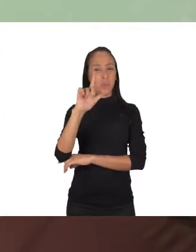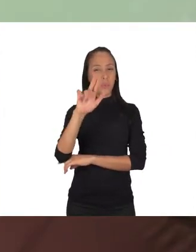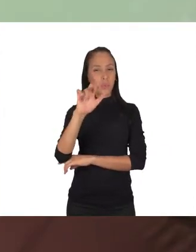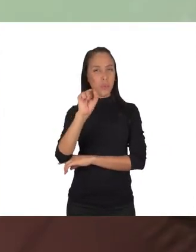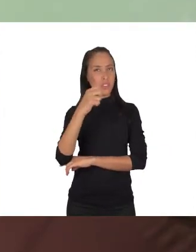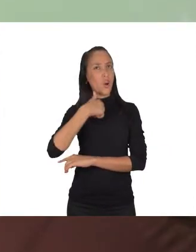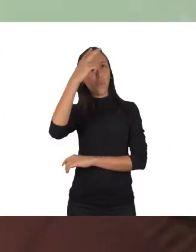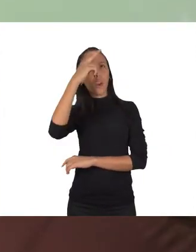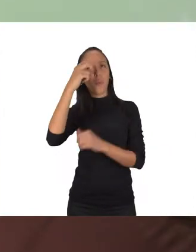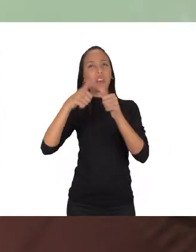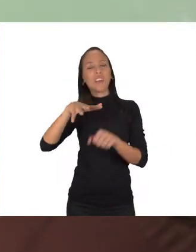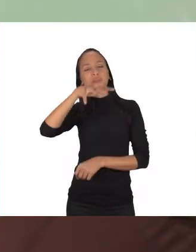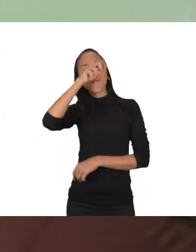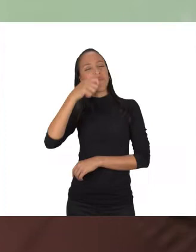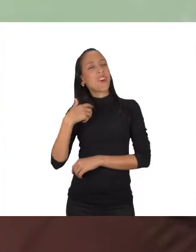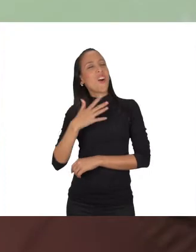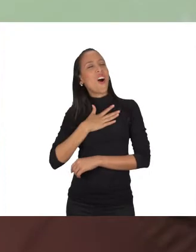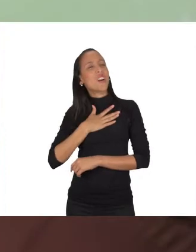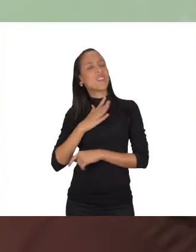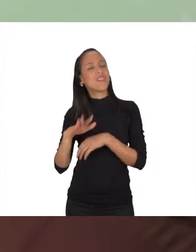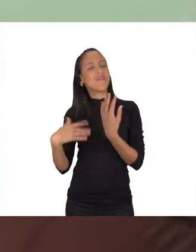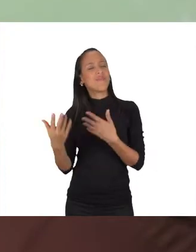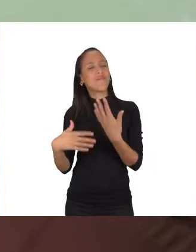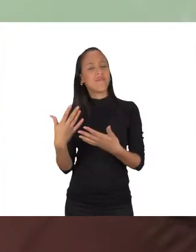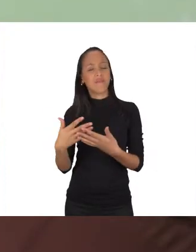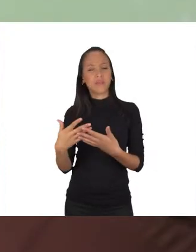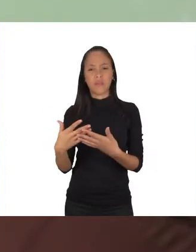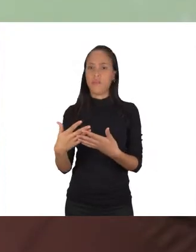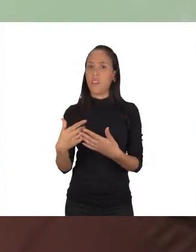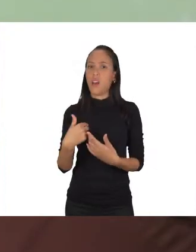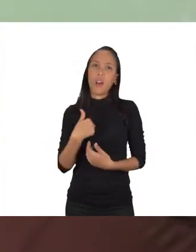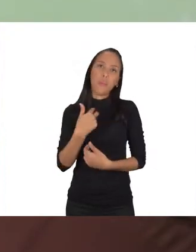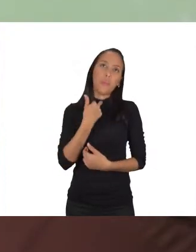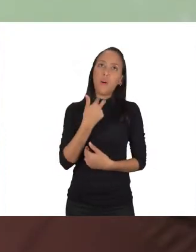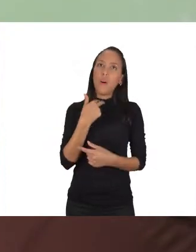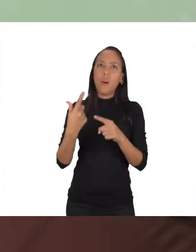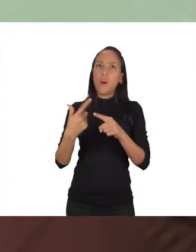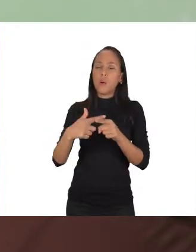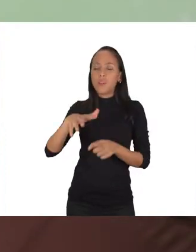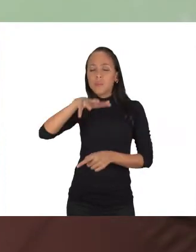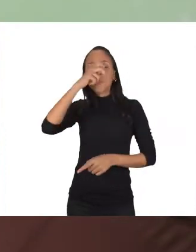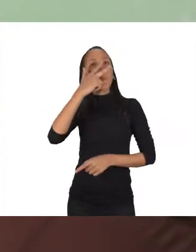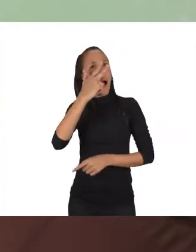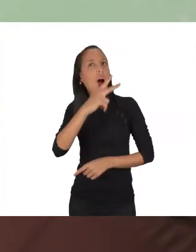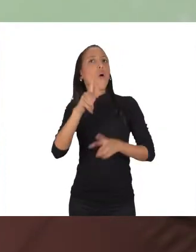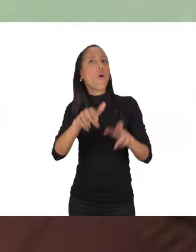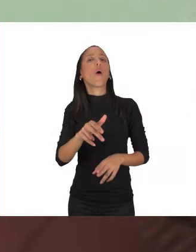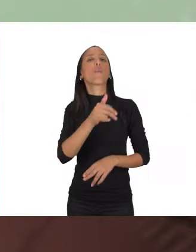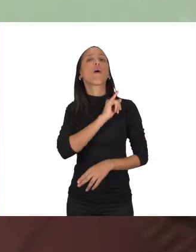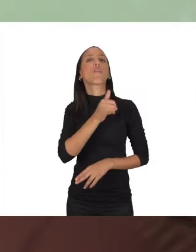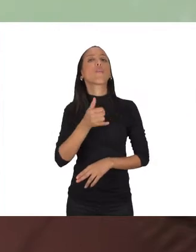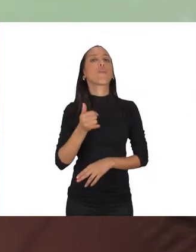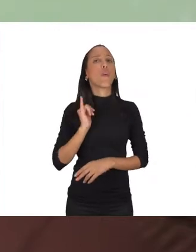dele. Mas chegou uma hora que não deu mais. Parecia um perfume pra gente. Aquilo até uma altura, tava bom. Você achava